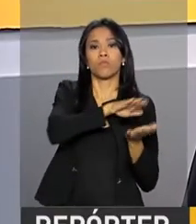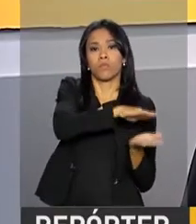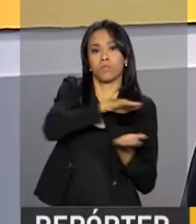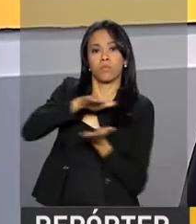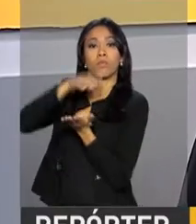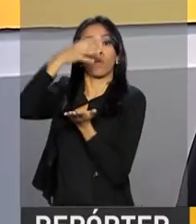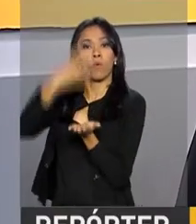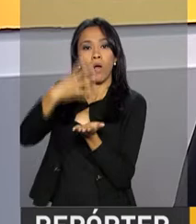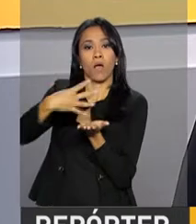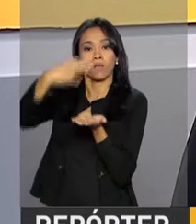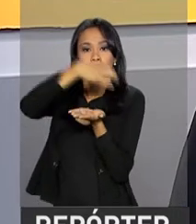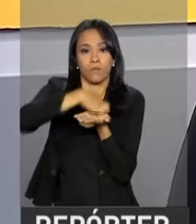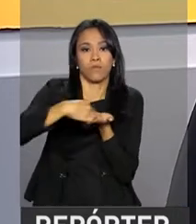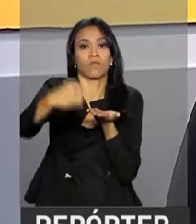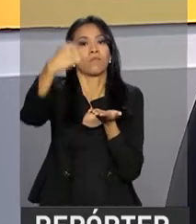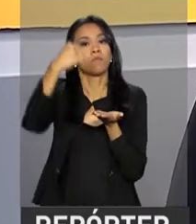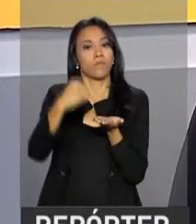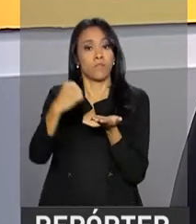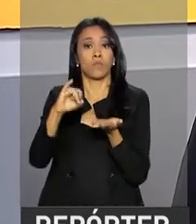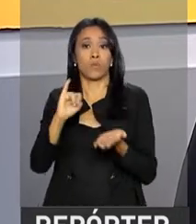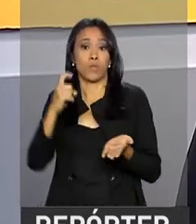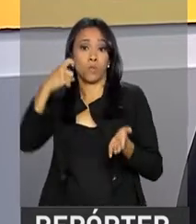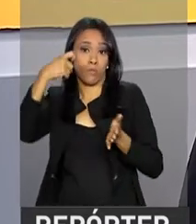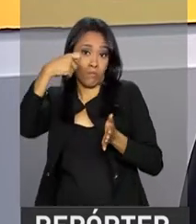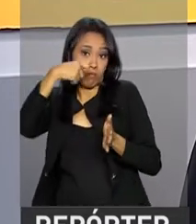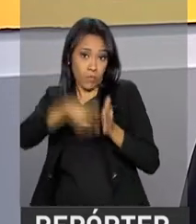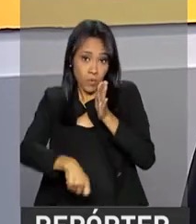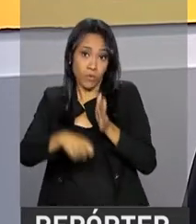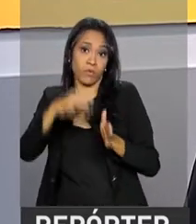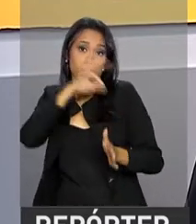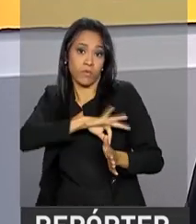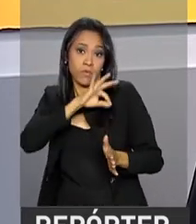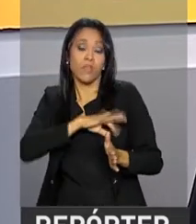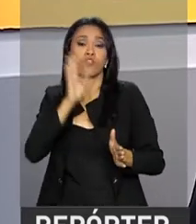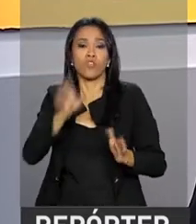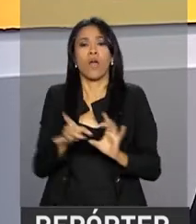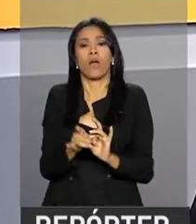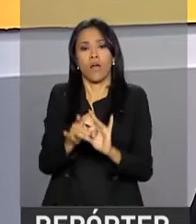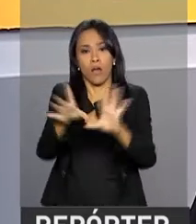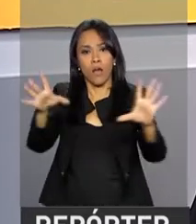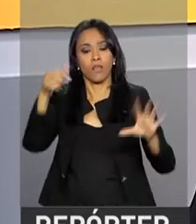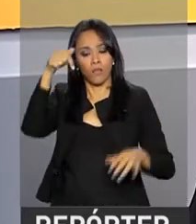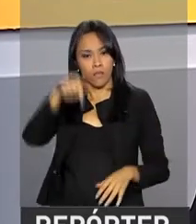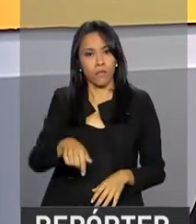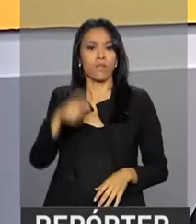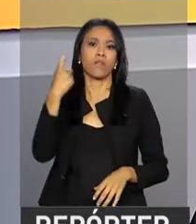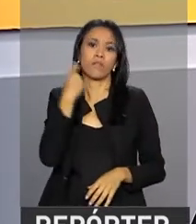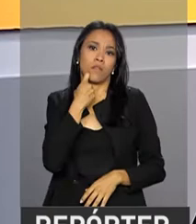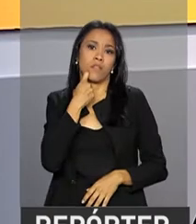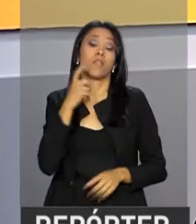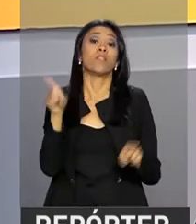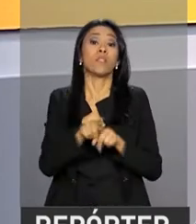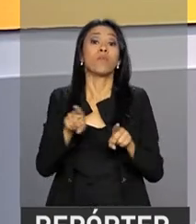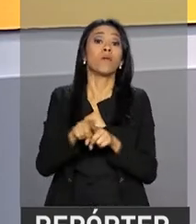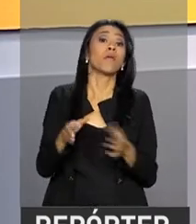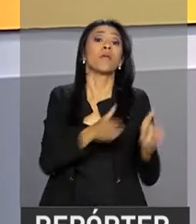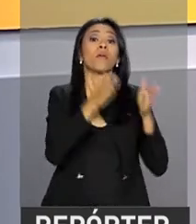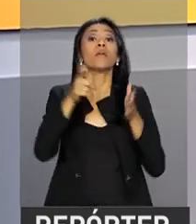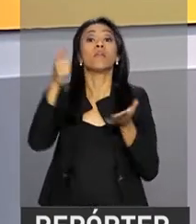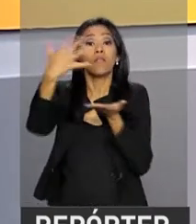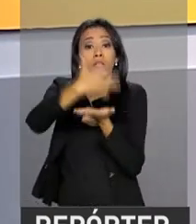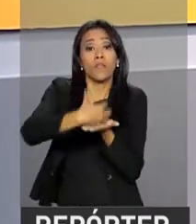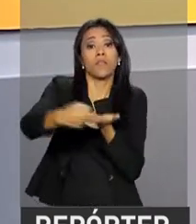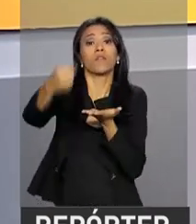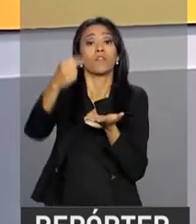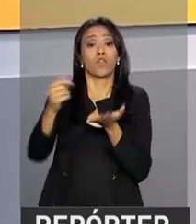quarto lote do imposto de renda pessoa física já estão disponíveis a partir desta sexta feira também foram liberados resíduos os